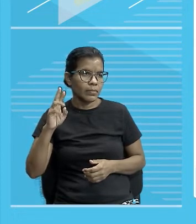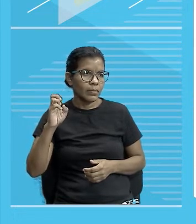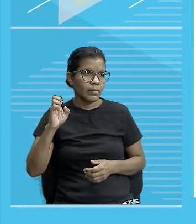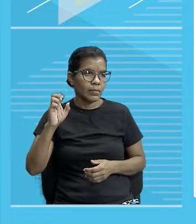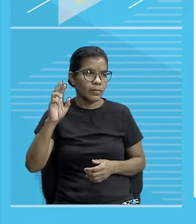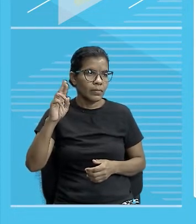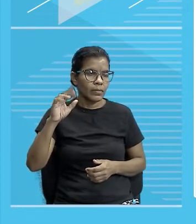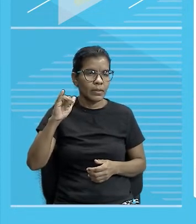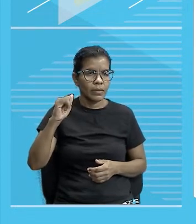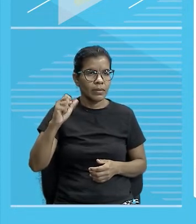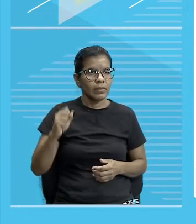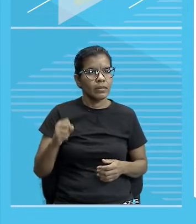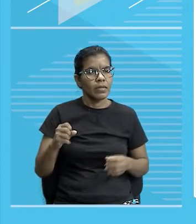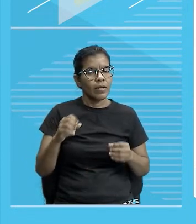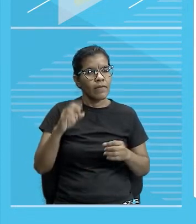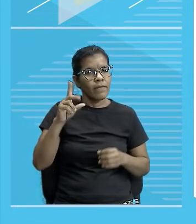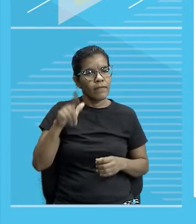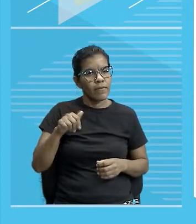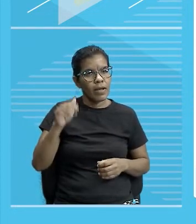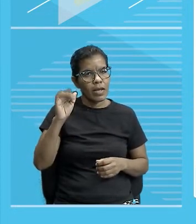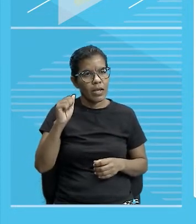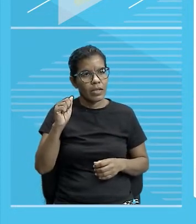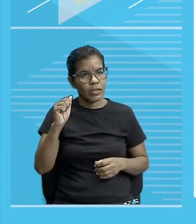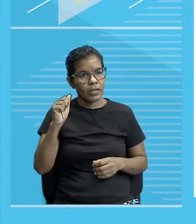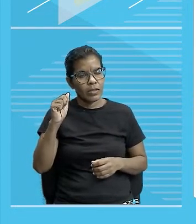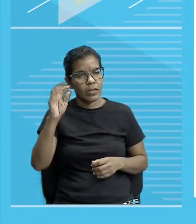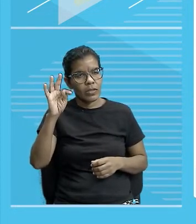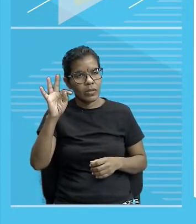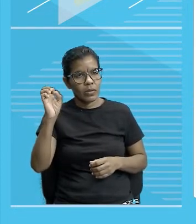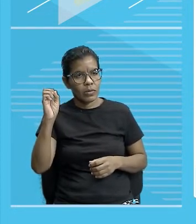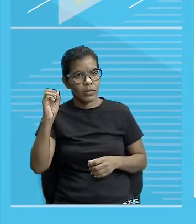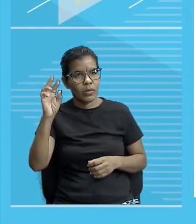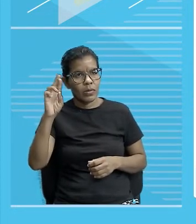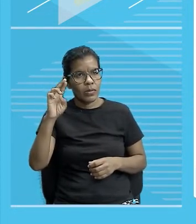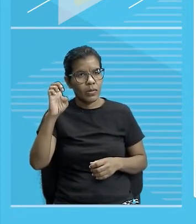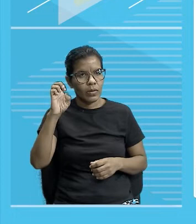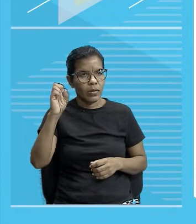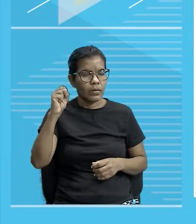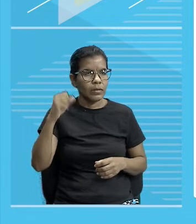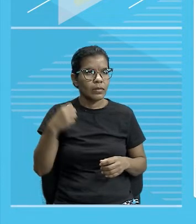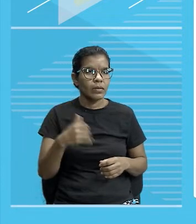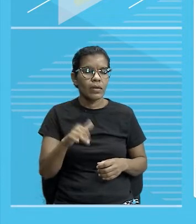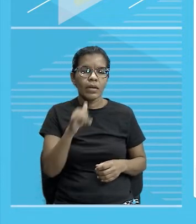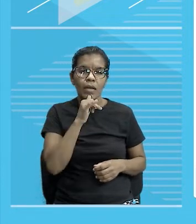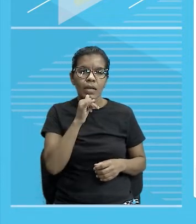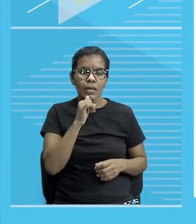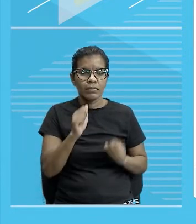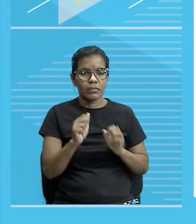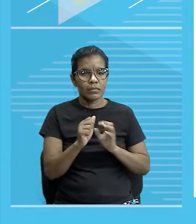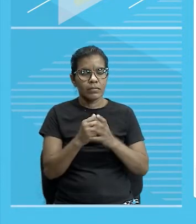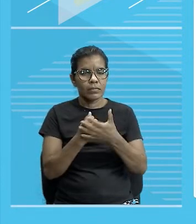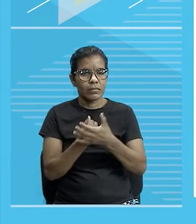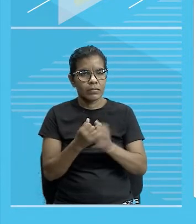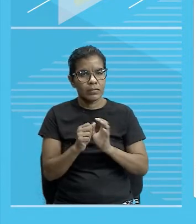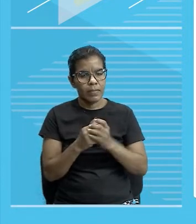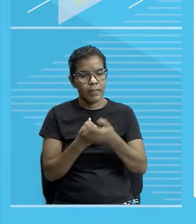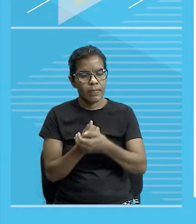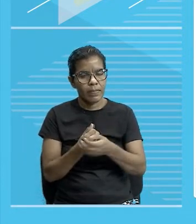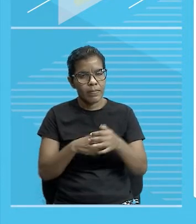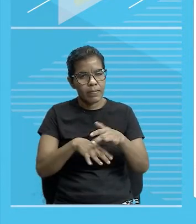ambientais então gente é um exemplo a pandemia a pandemia